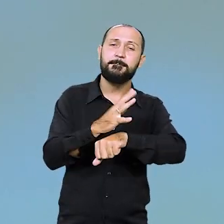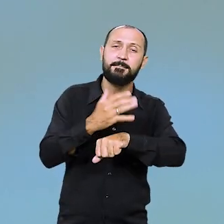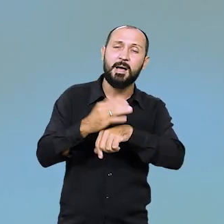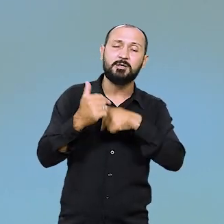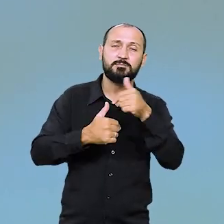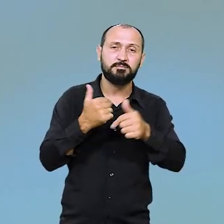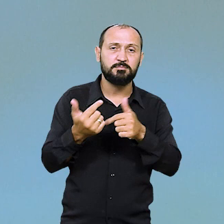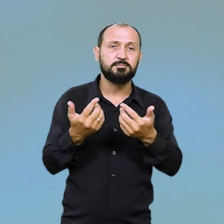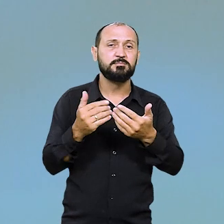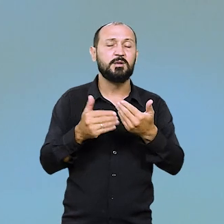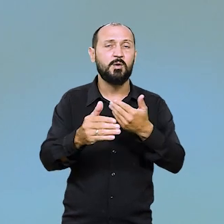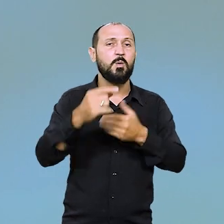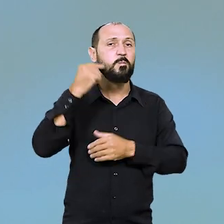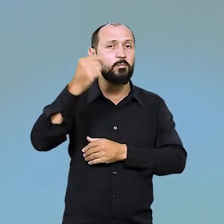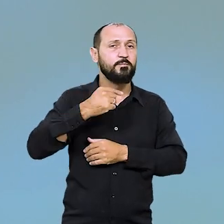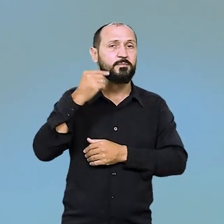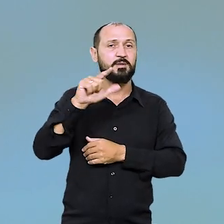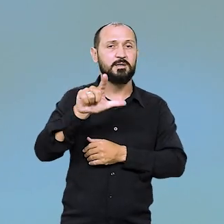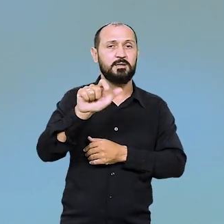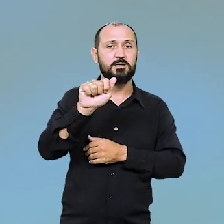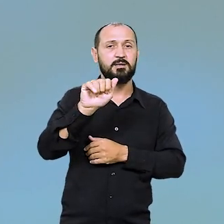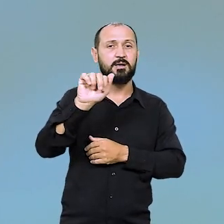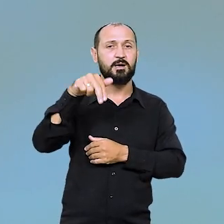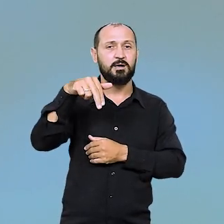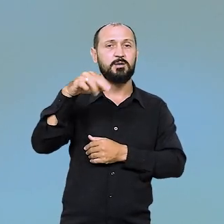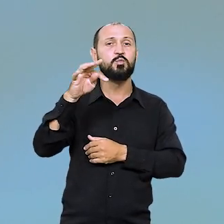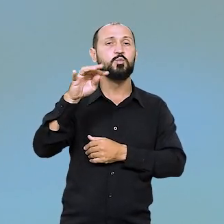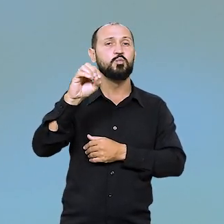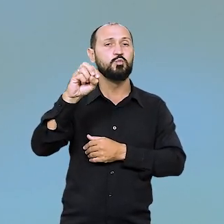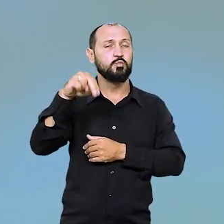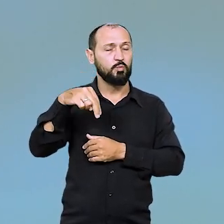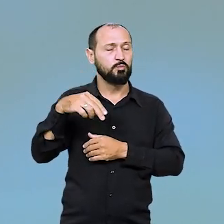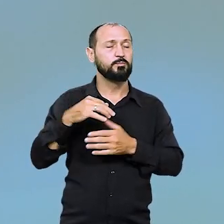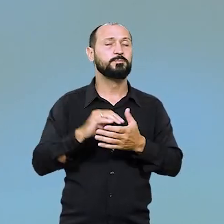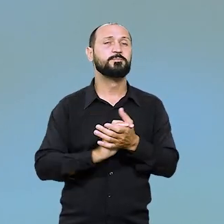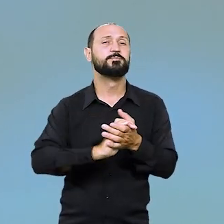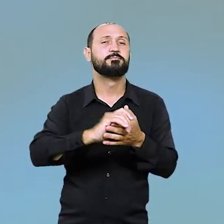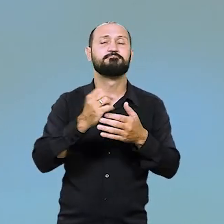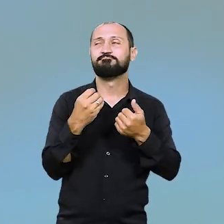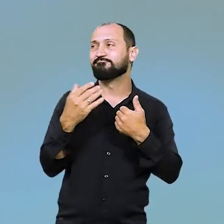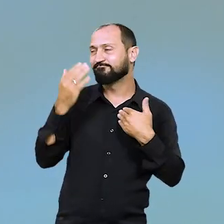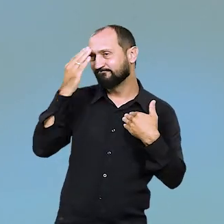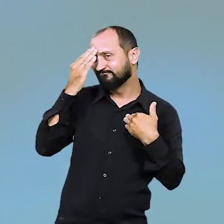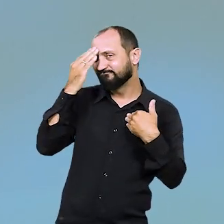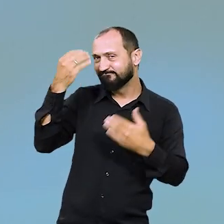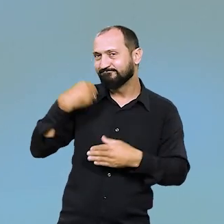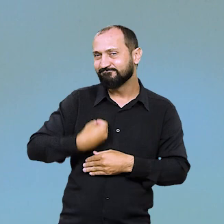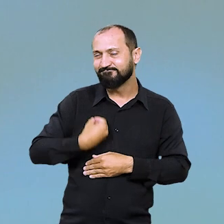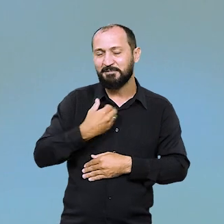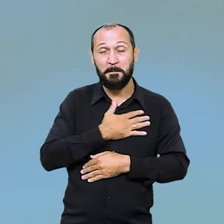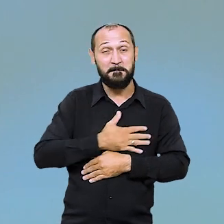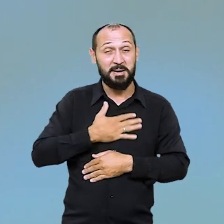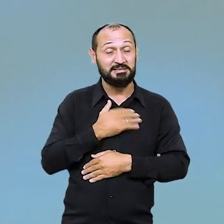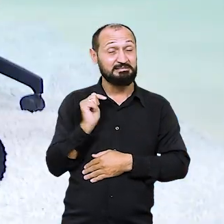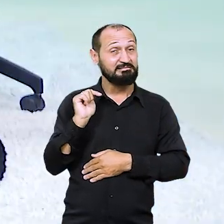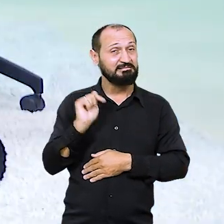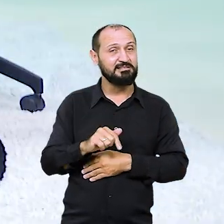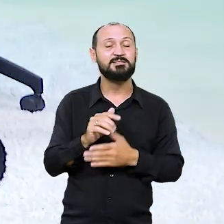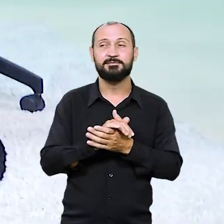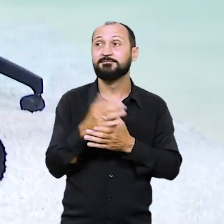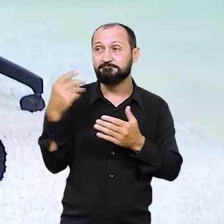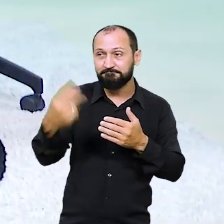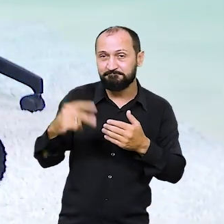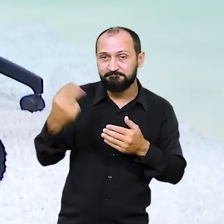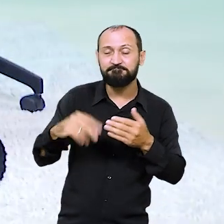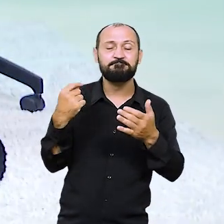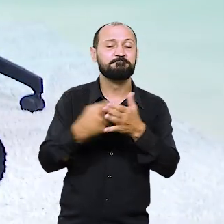vai explicar essa decisão e apresentar os seus efeitos práticos para a gente no programa de hoje é o advogado Vlailton Carbonari. Seja bem-vindo ao